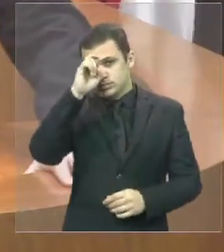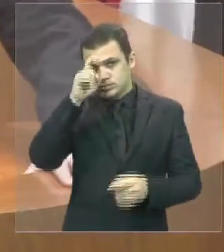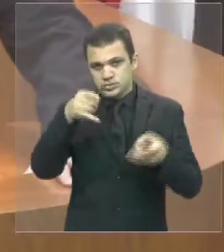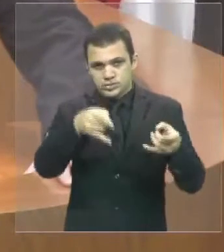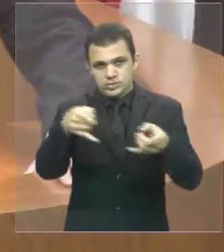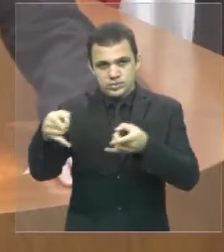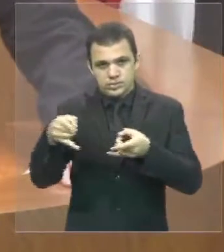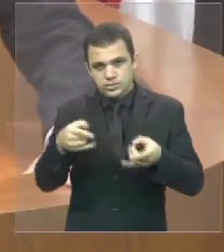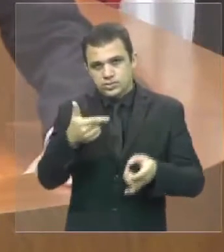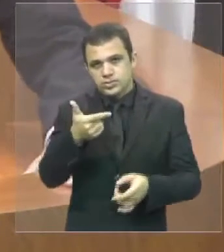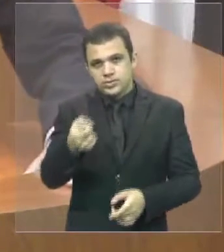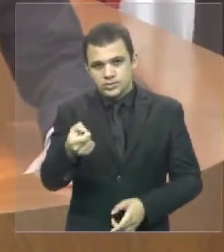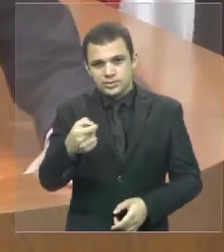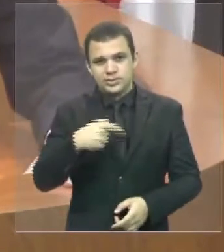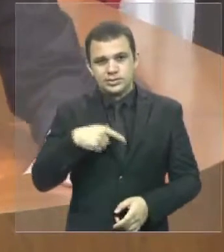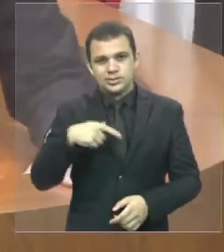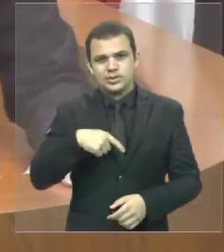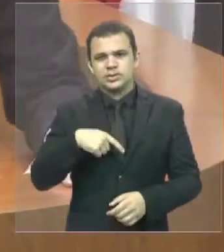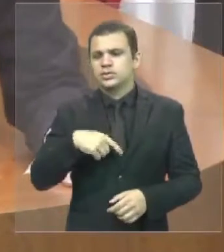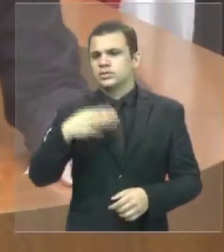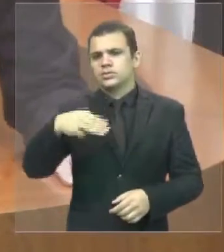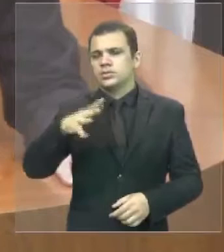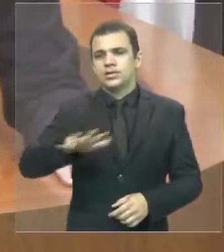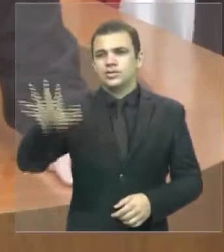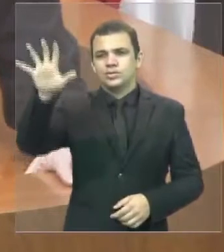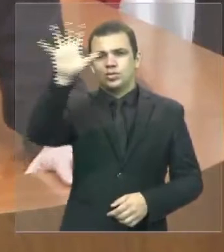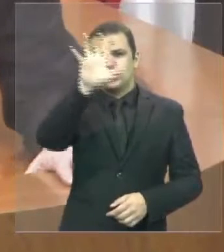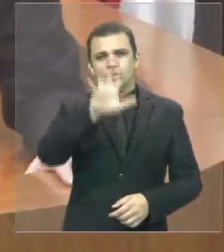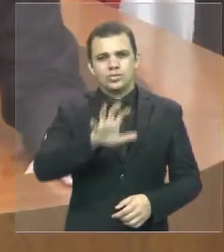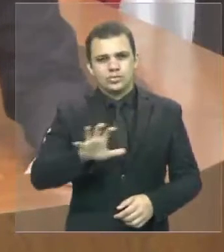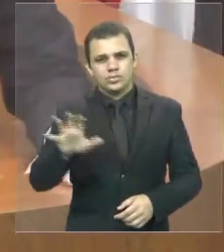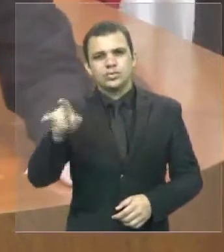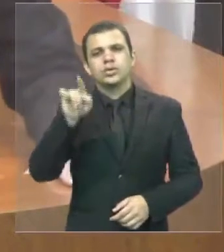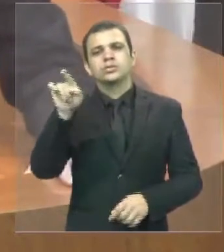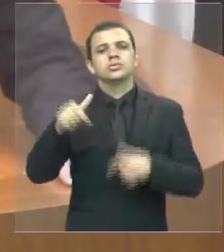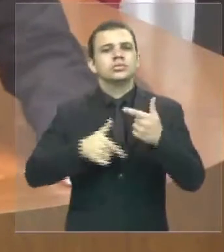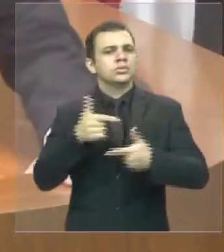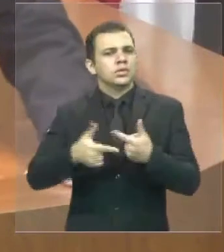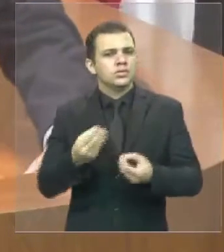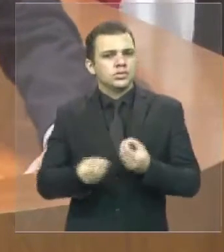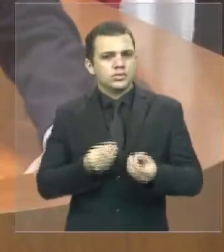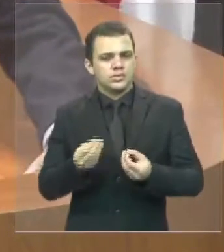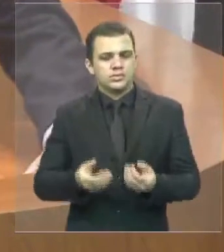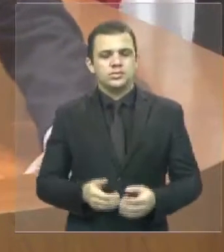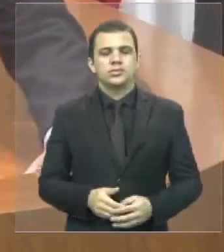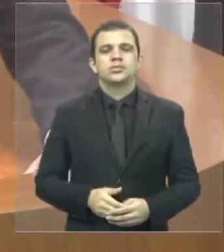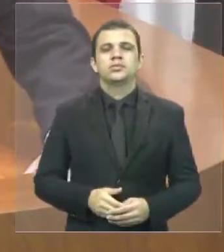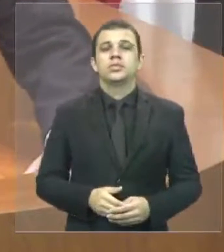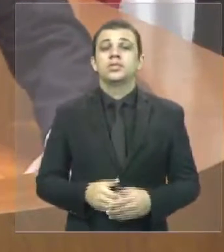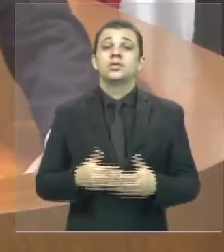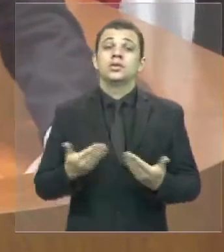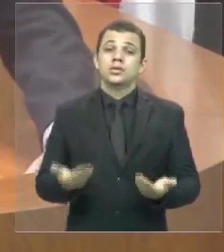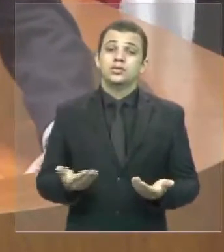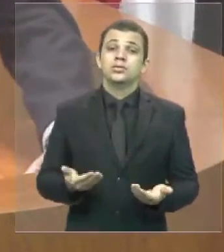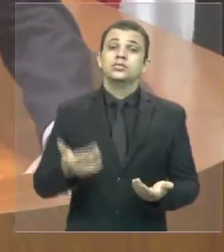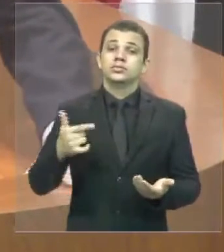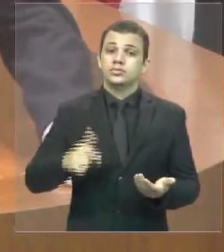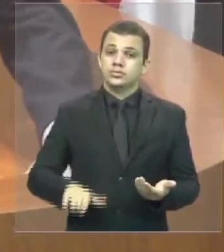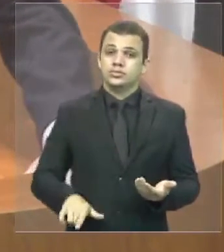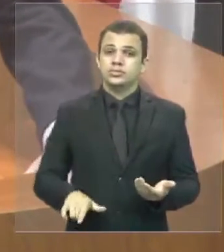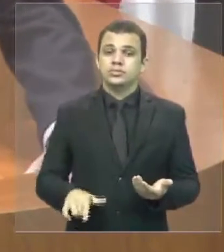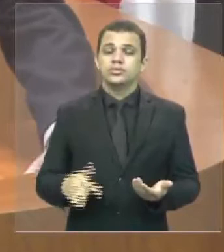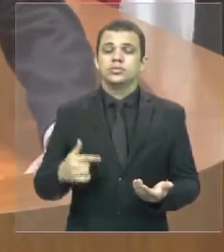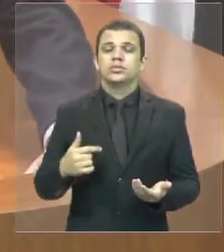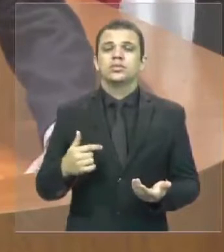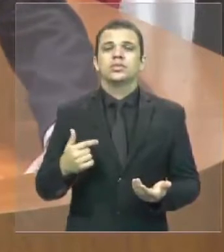espalhados em todo o Maranhão. Portanto, quero reforçar o convite